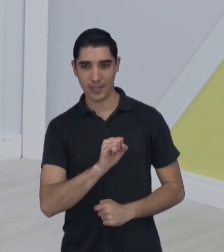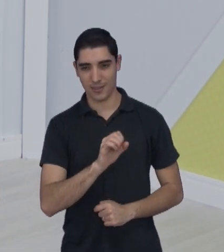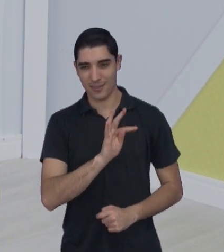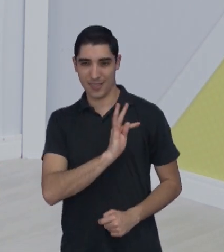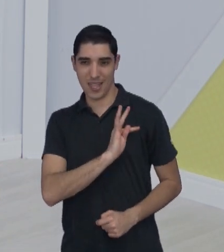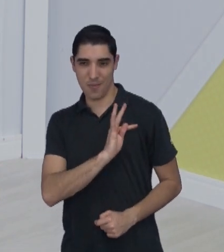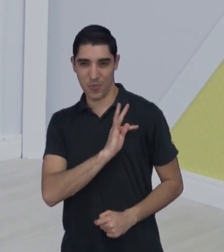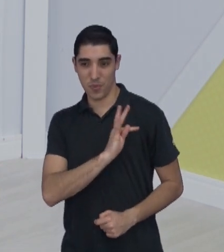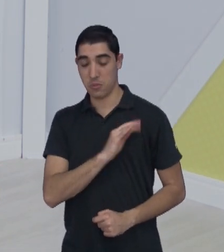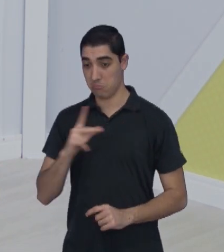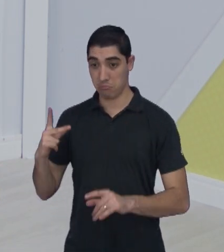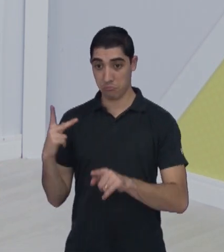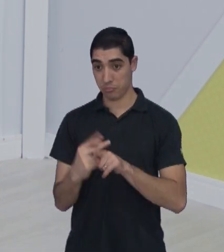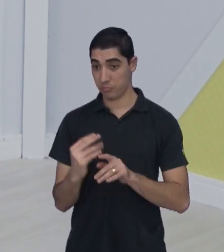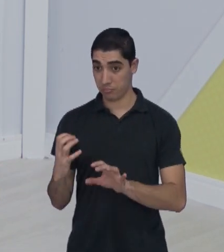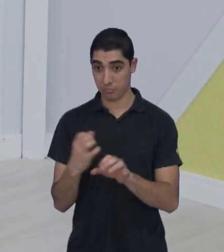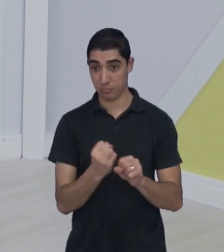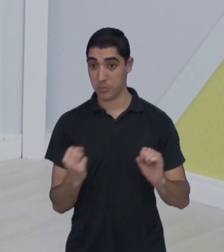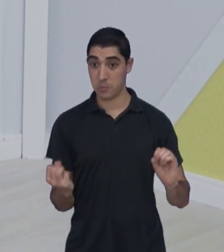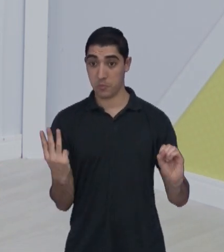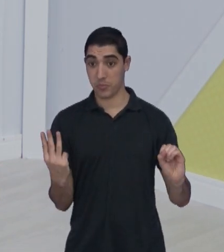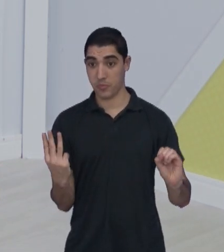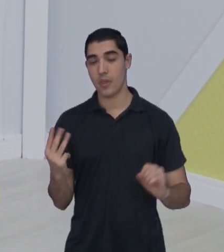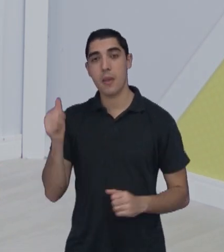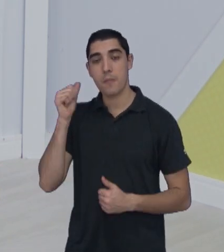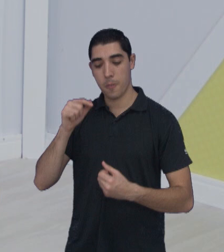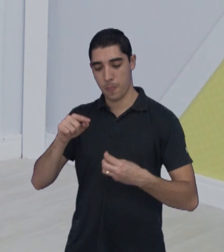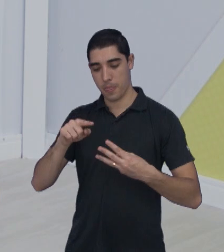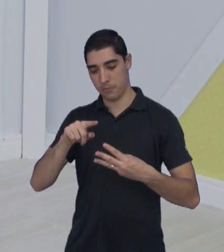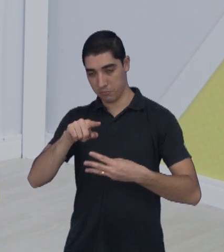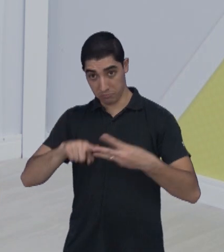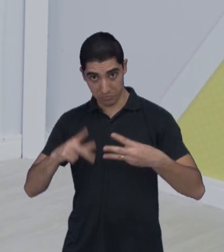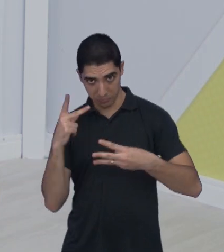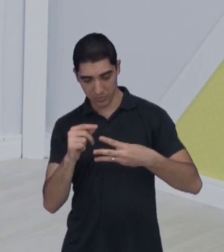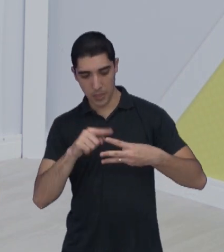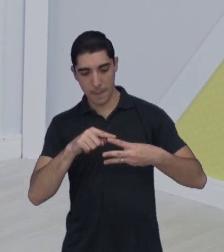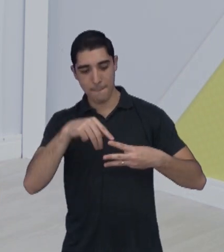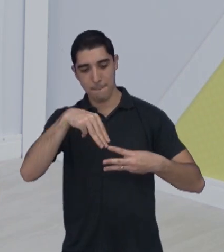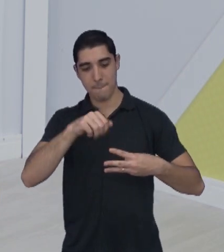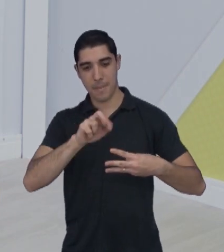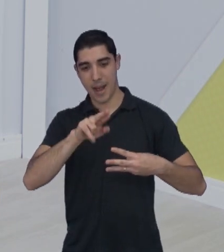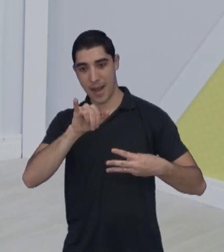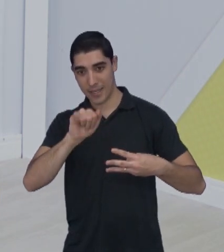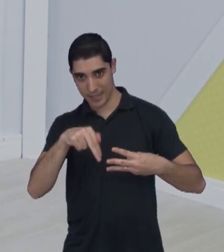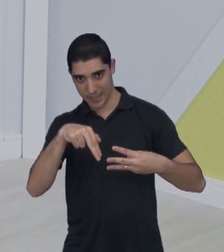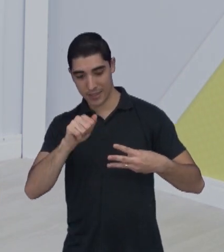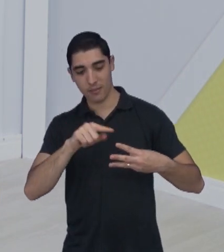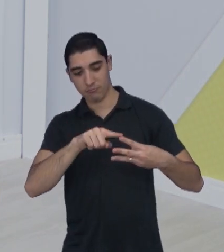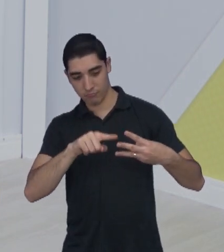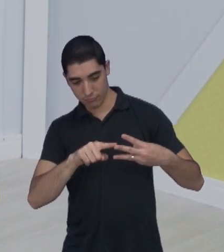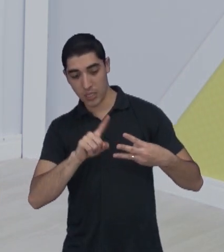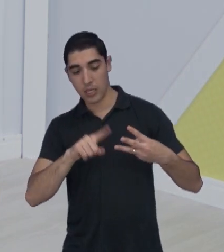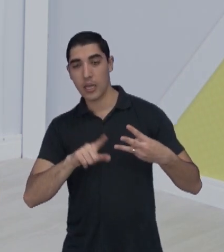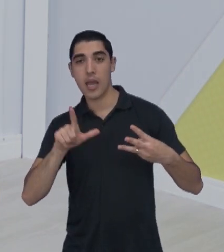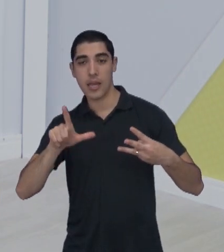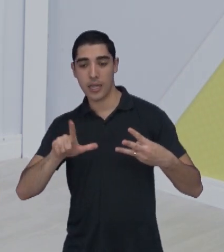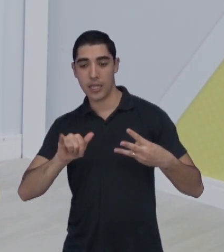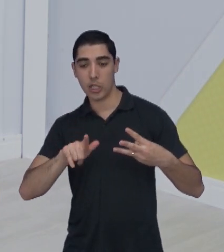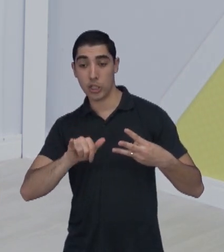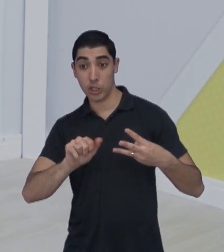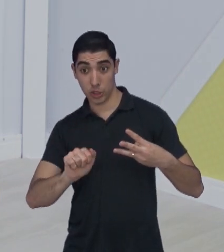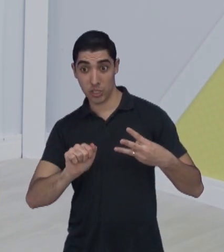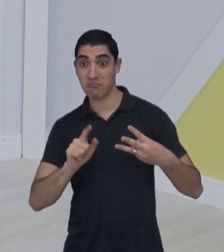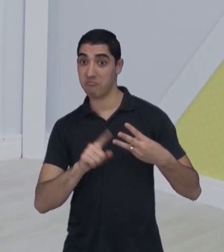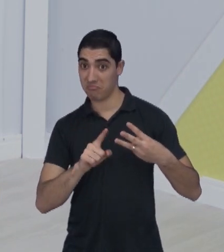Paulista de Futsal Feminino, com 2 gols da Marina Loures e 1 da Lígia. O time do técnico Rodrigo Mogi, irmão do Paulo, segue na liderança